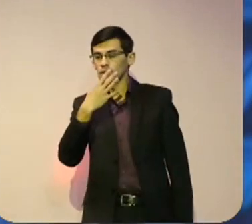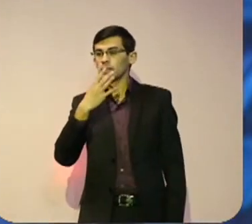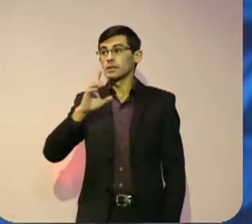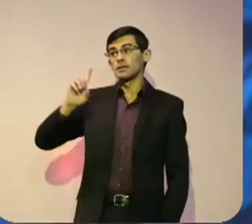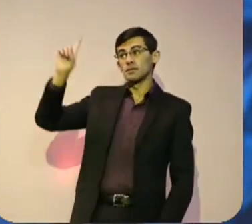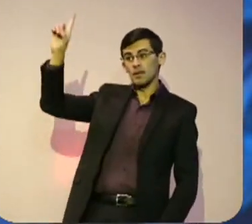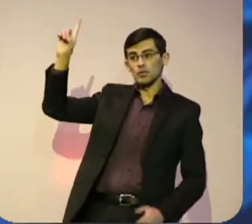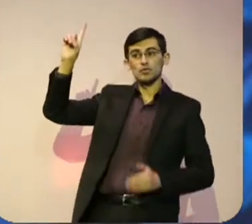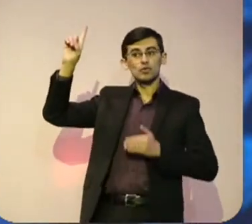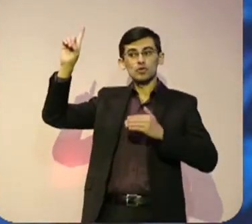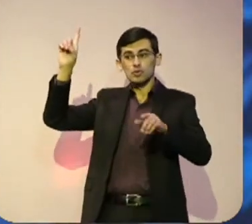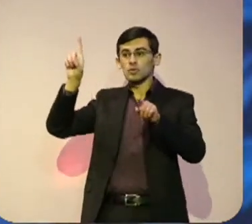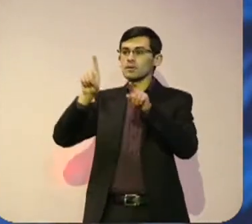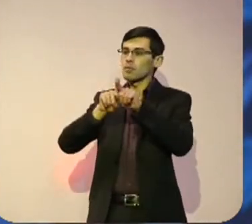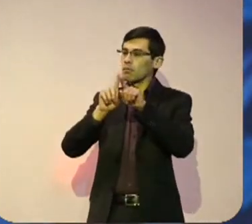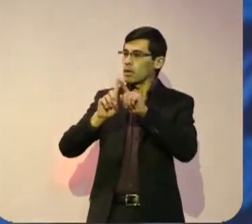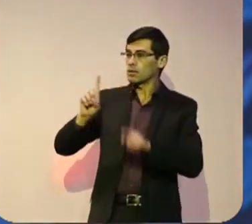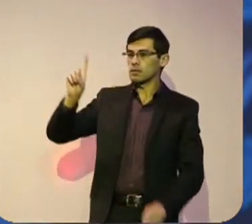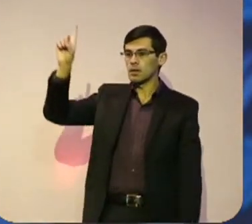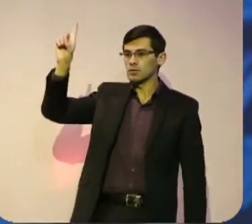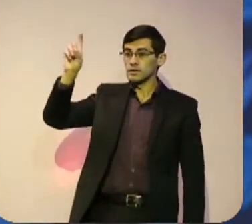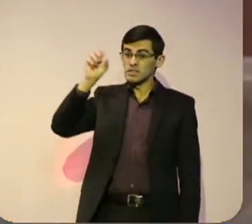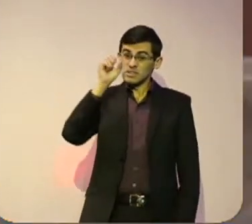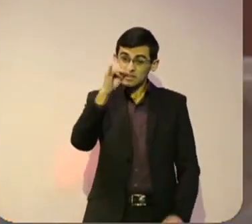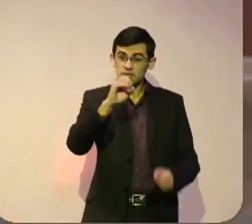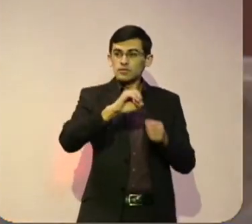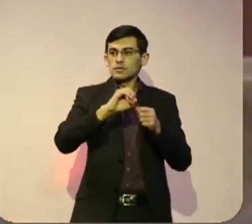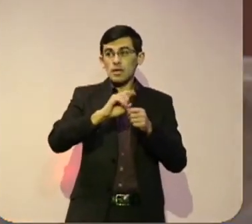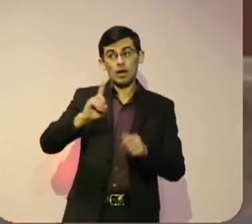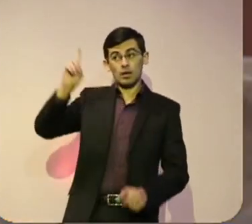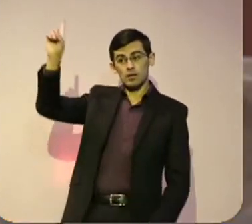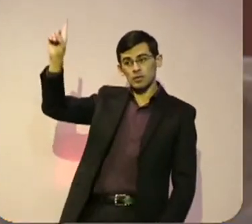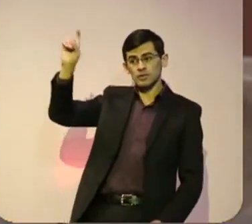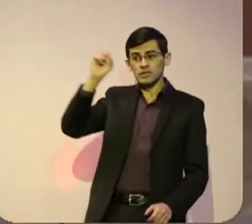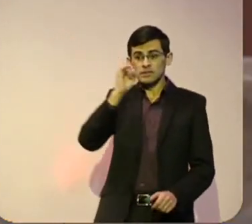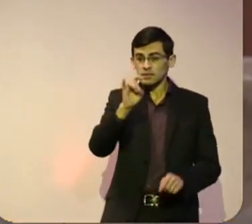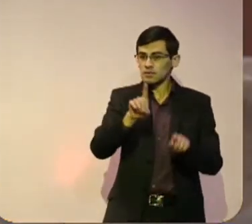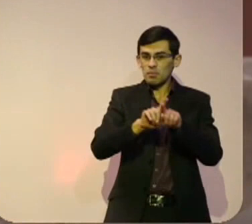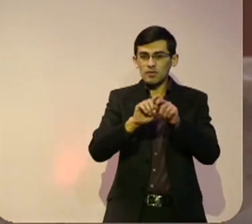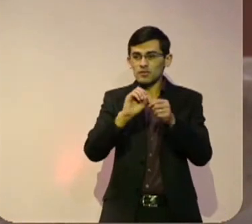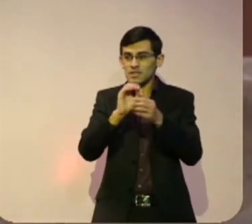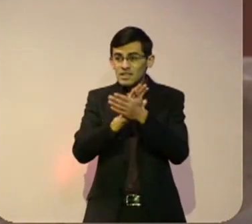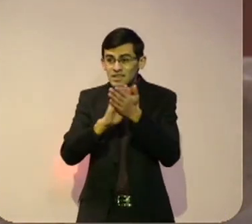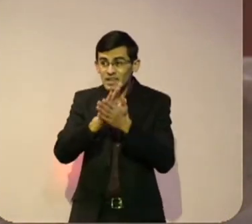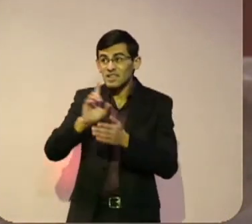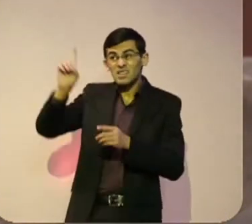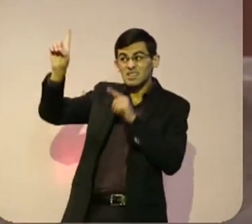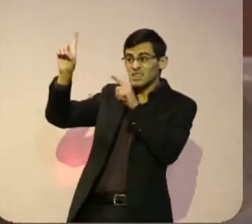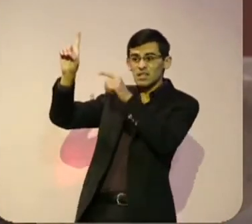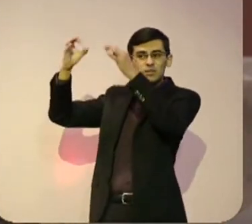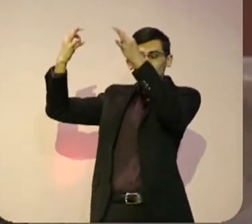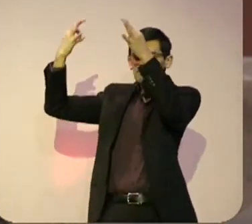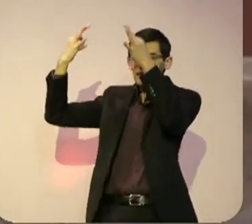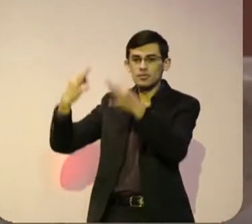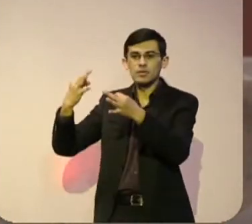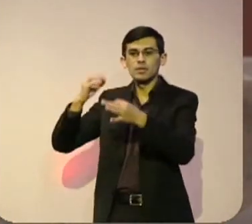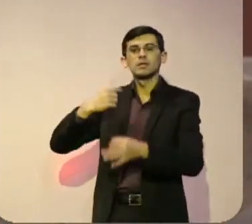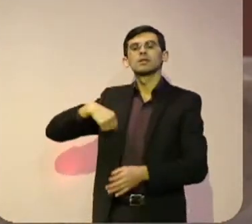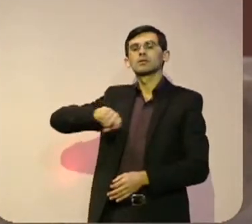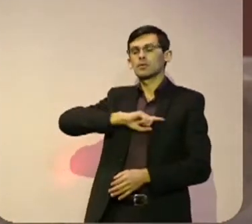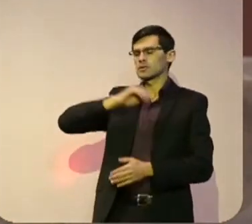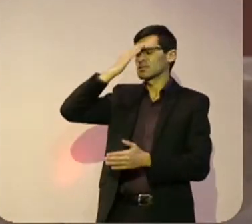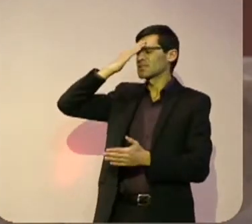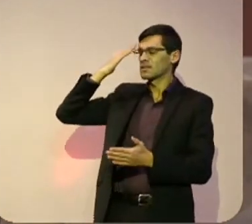é? E vai dizer também que se Ele fizer, Ele é Deus, mas se Ele não fizer, Ele permanece sendo Deus. E nós precisamos